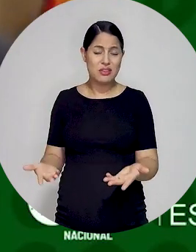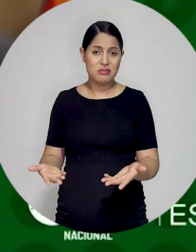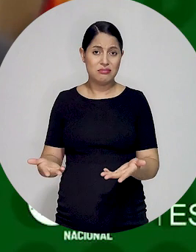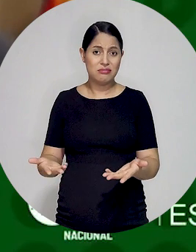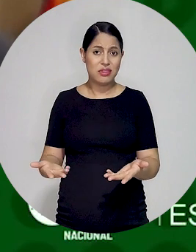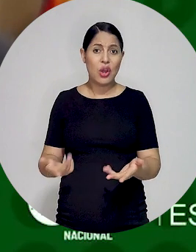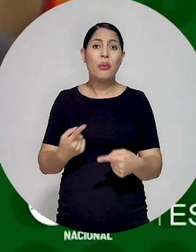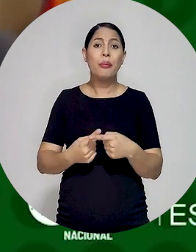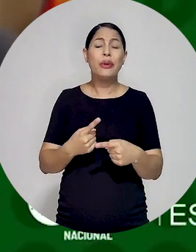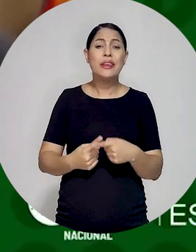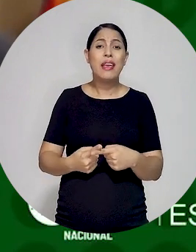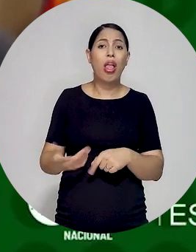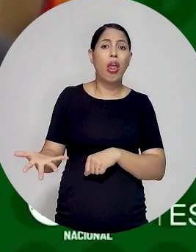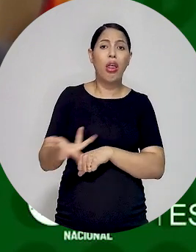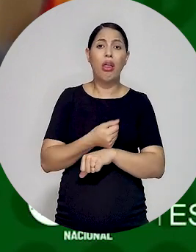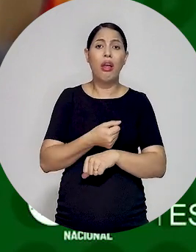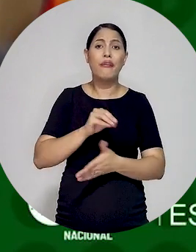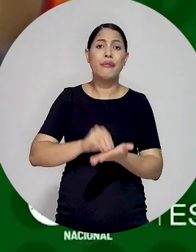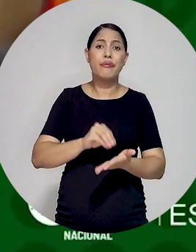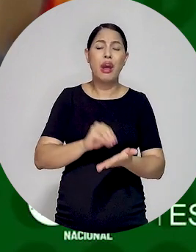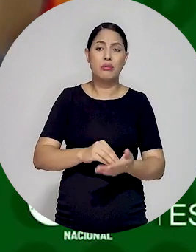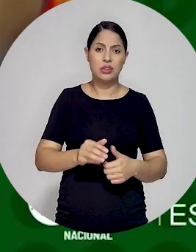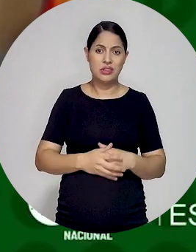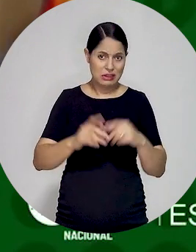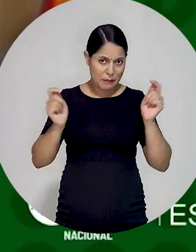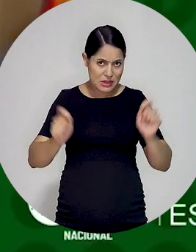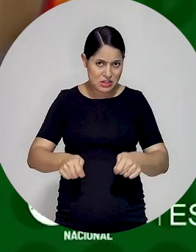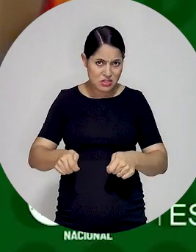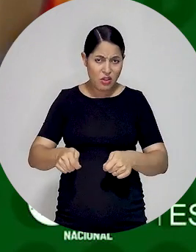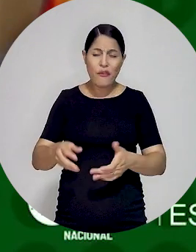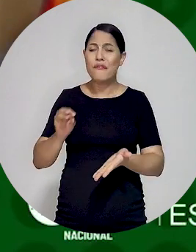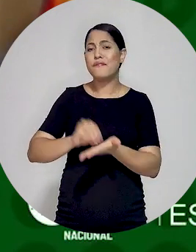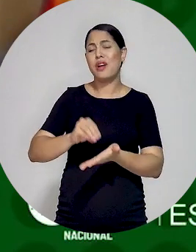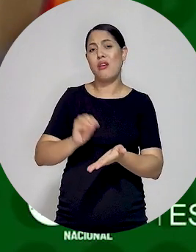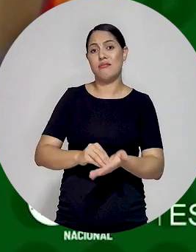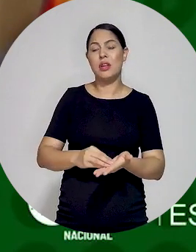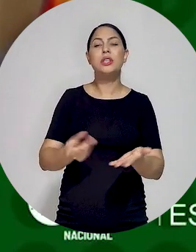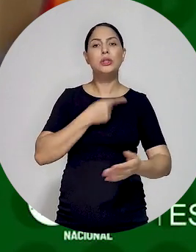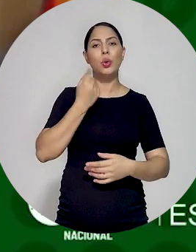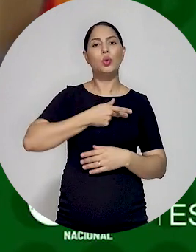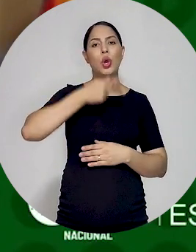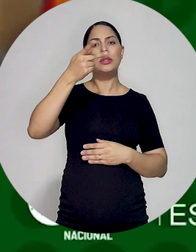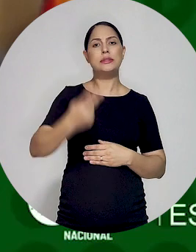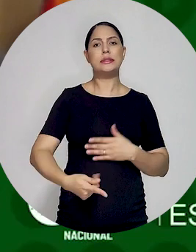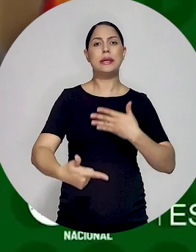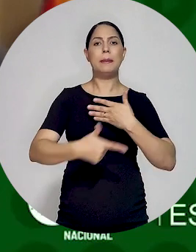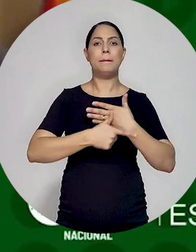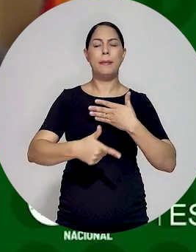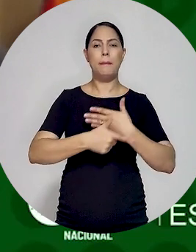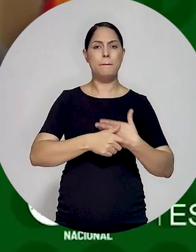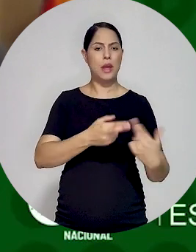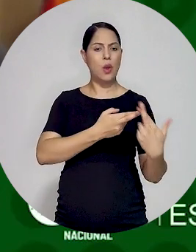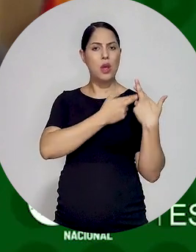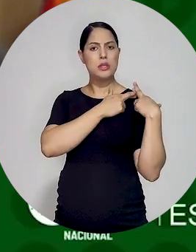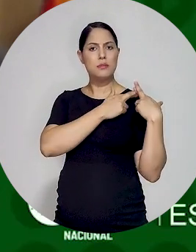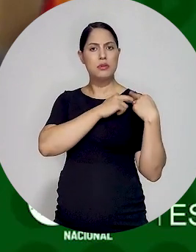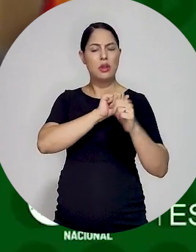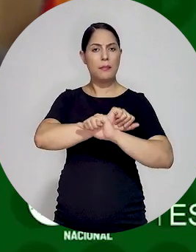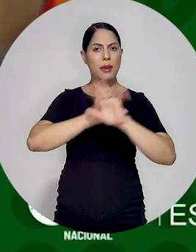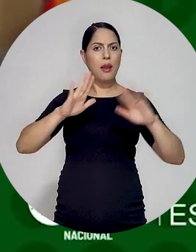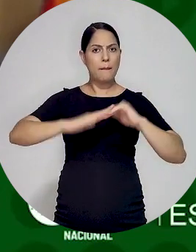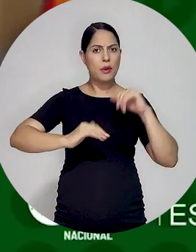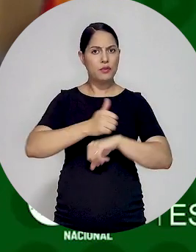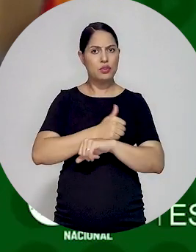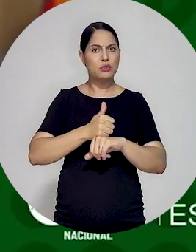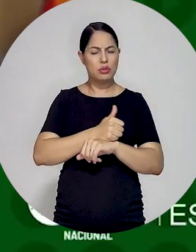de seus clientes. Por quê? Por falta de qualificação, por falta de capacitação. E esse é o nosso papel. Esse é o nosso papel,